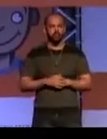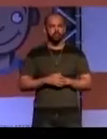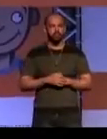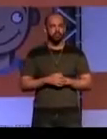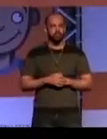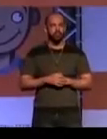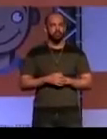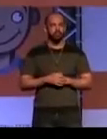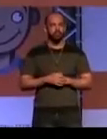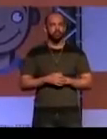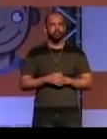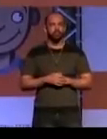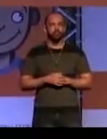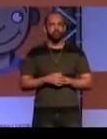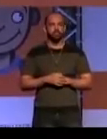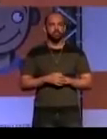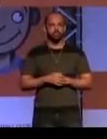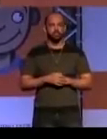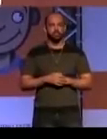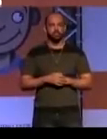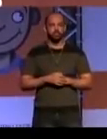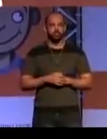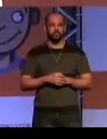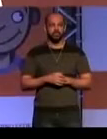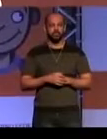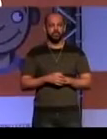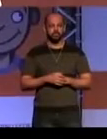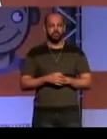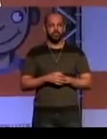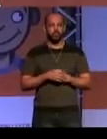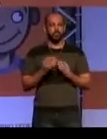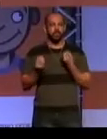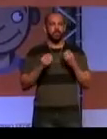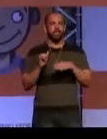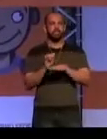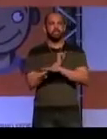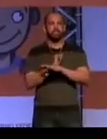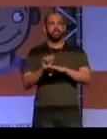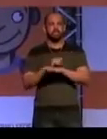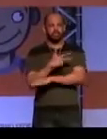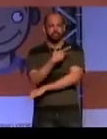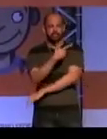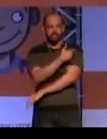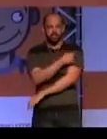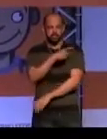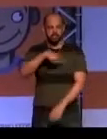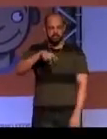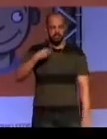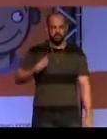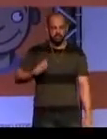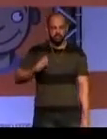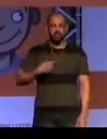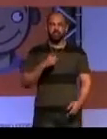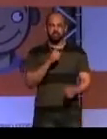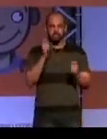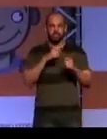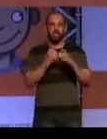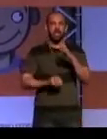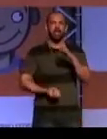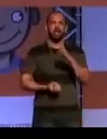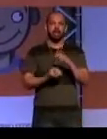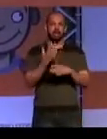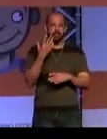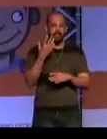E também que a estratégia de vacinação que nós temos permite a